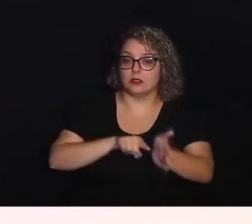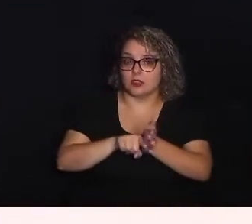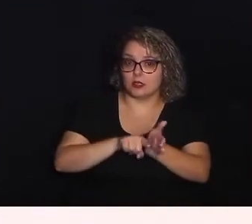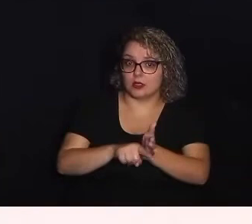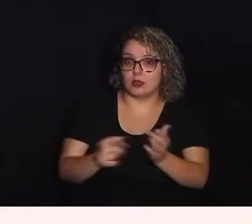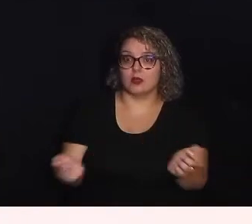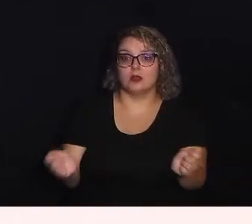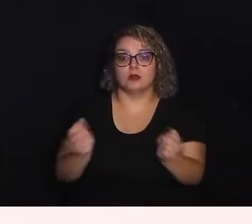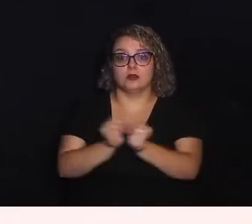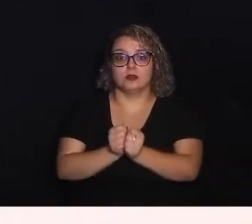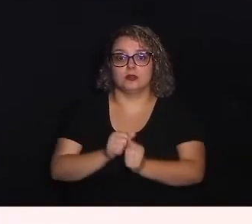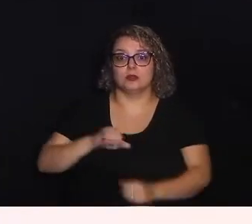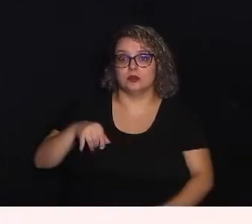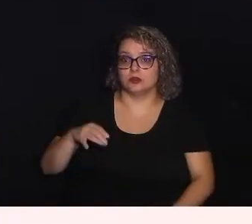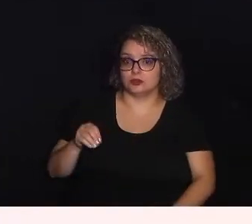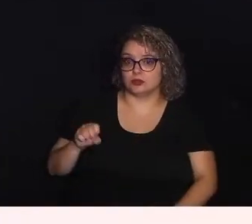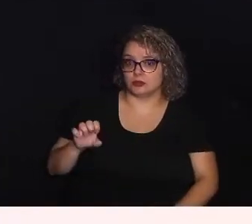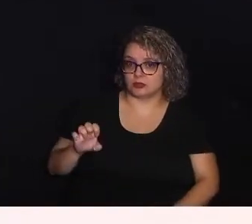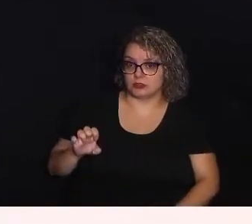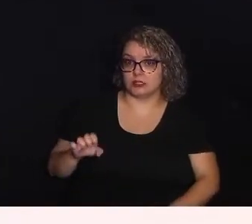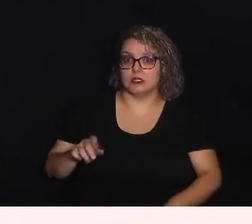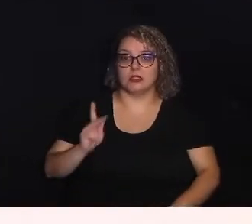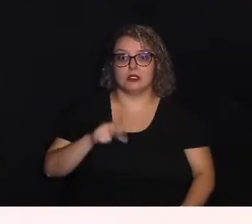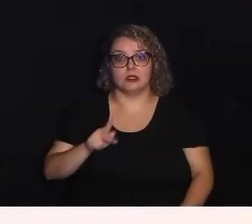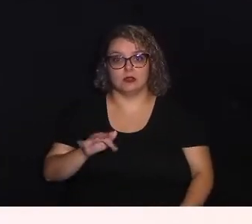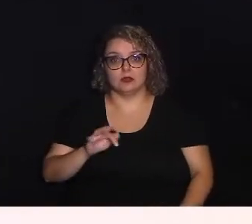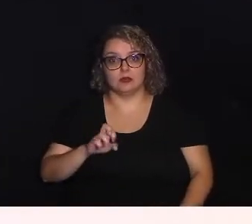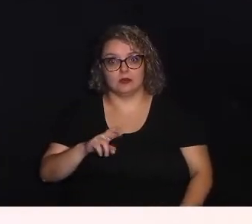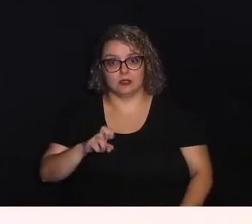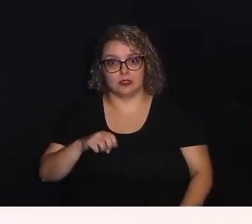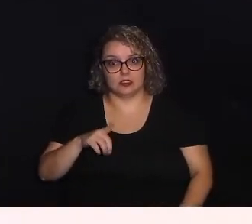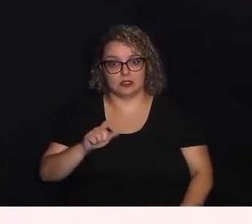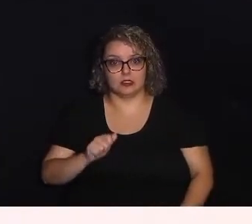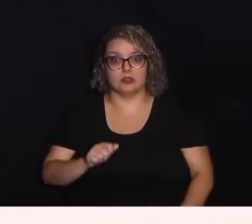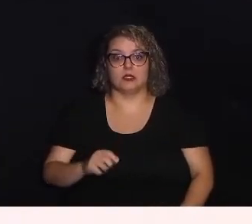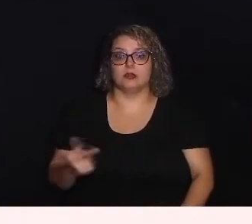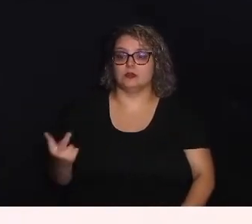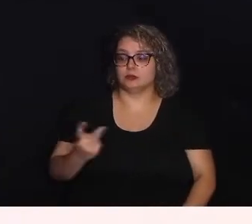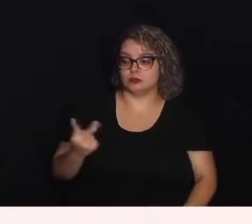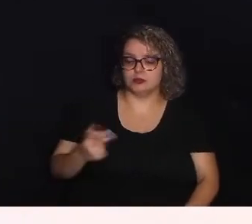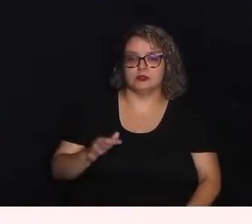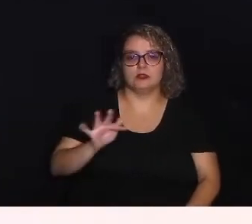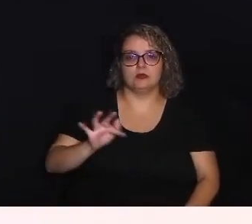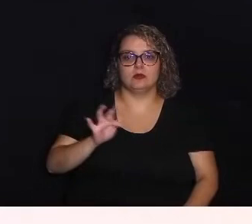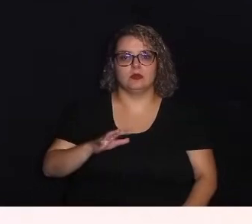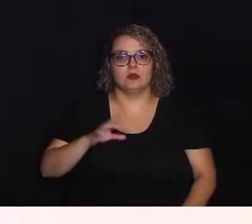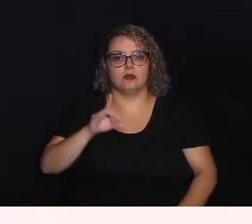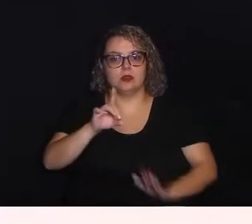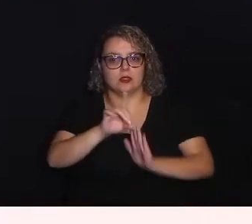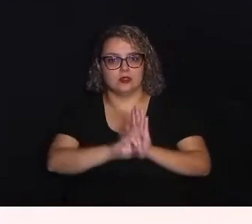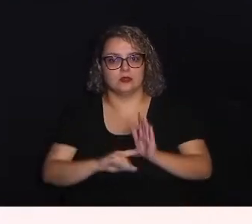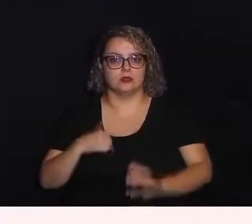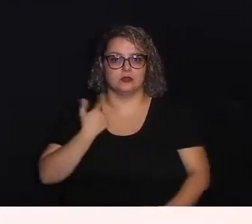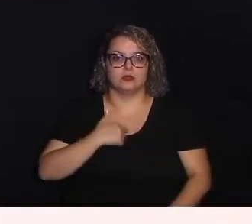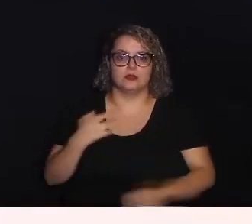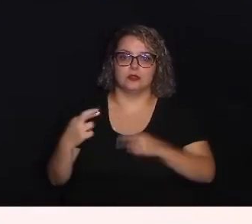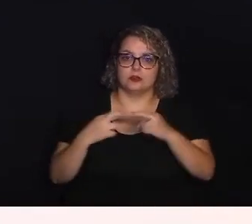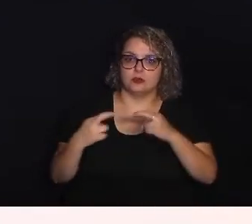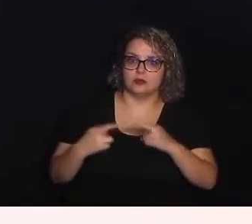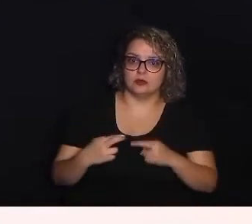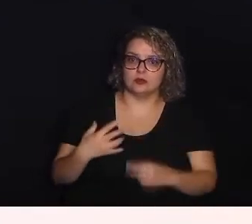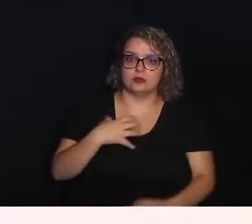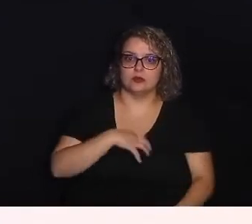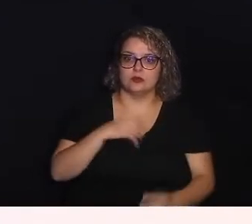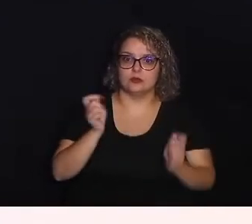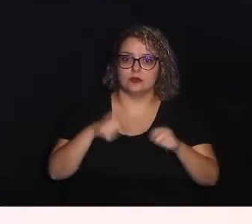violência urbana então nessa pesquisa em conjunto com Josué mastrodi e a professora Fernanda ambos da faculdade de direito a gente